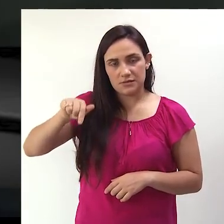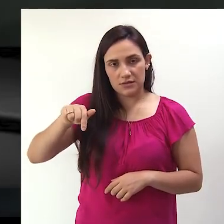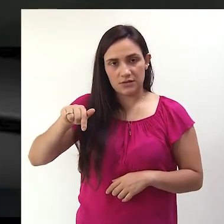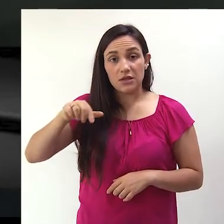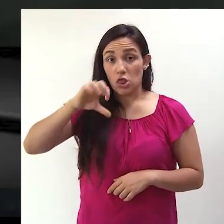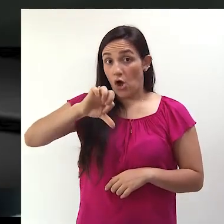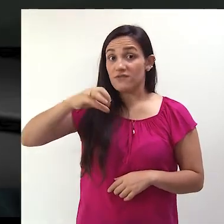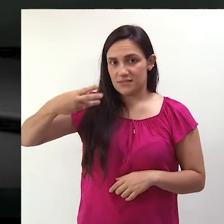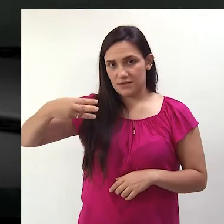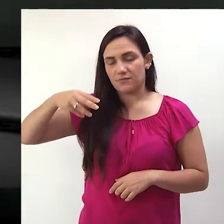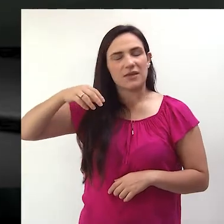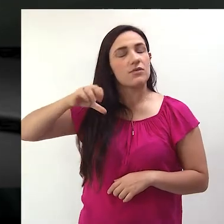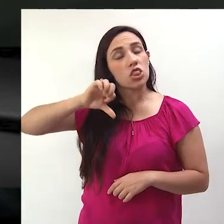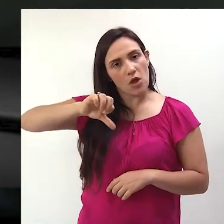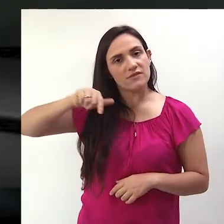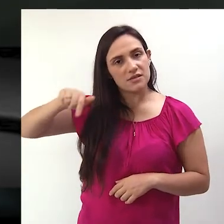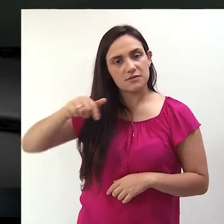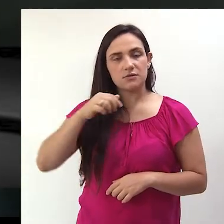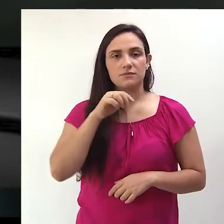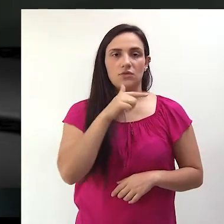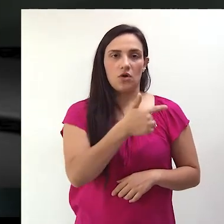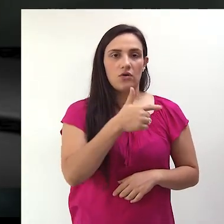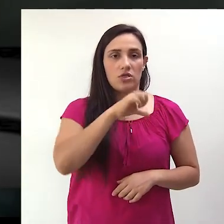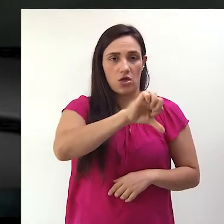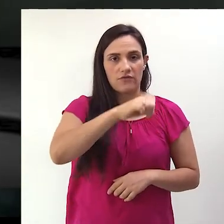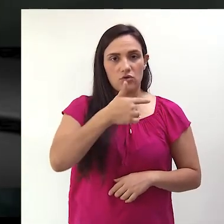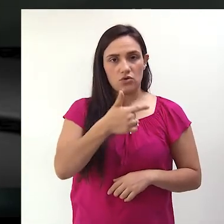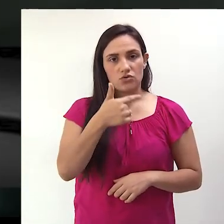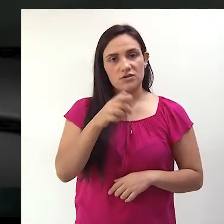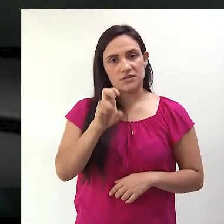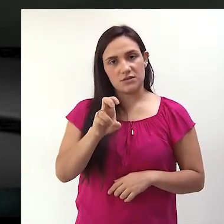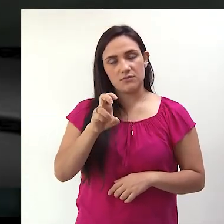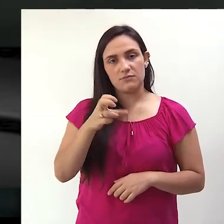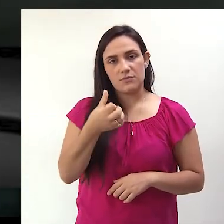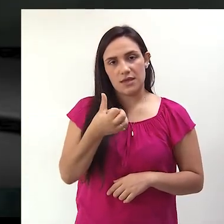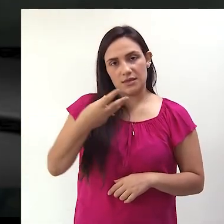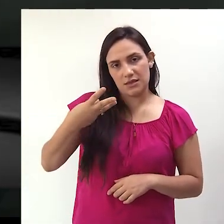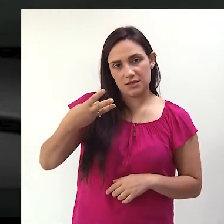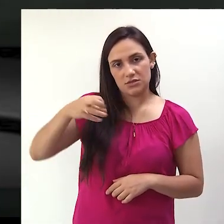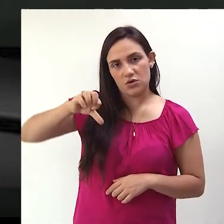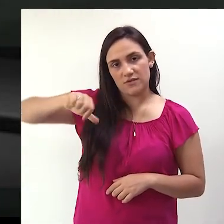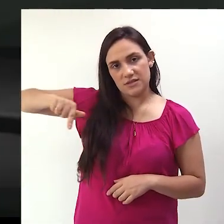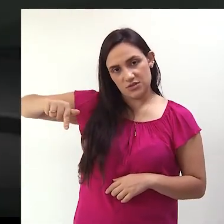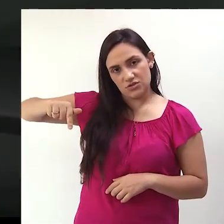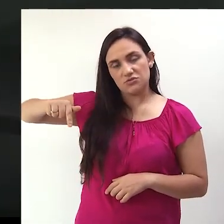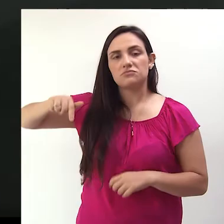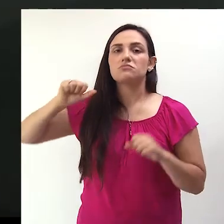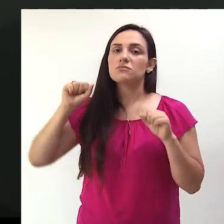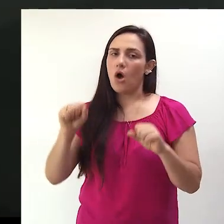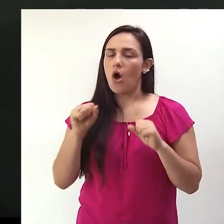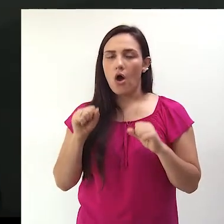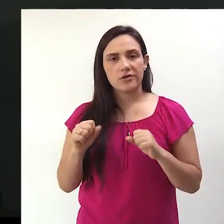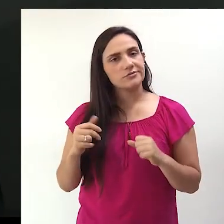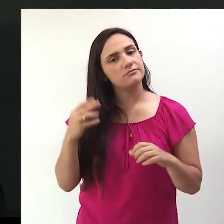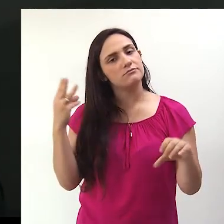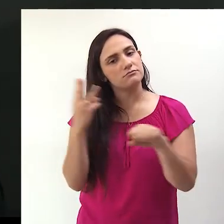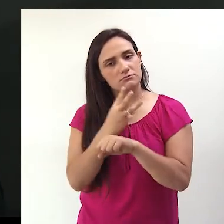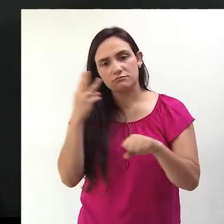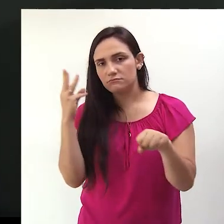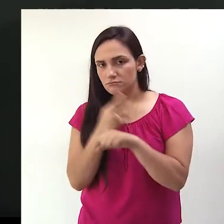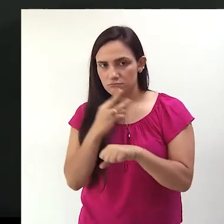99-225-6397. Por meio desse número, podem entrar em contato com a Deleagro, pode ser via WhatsApp, para denúncias,